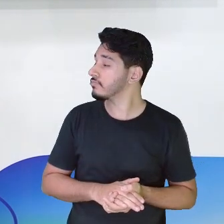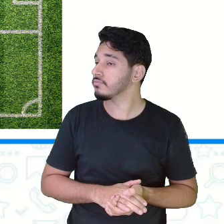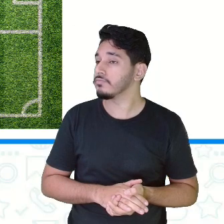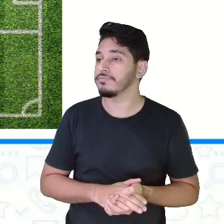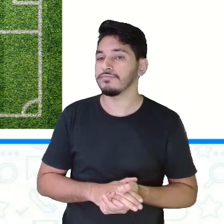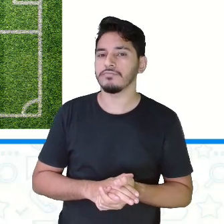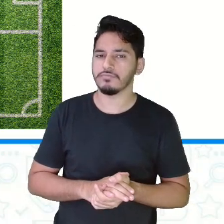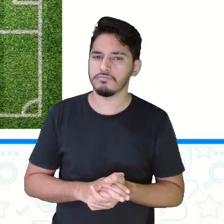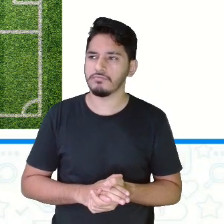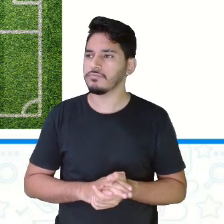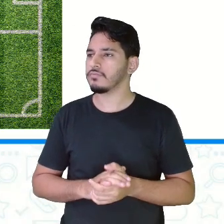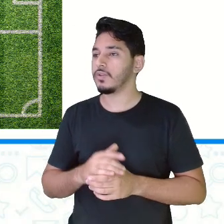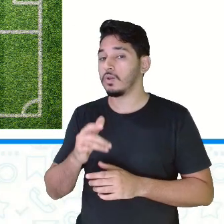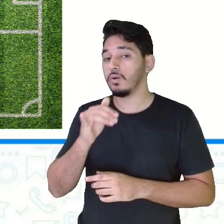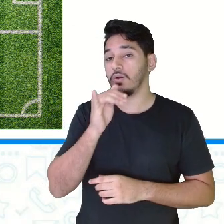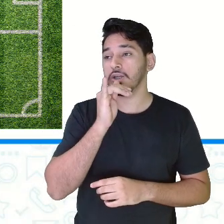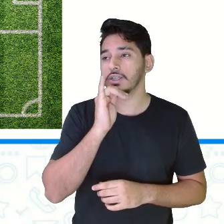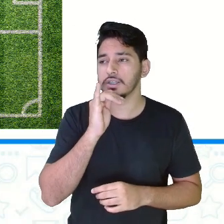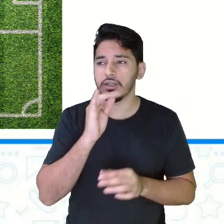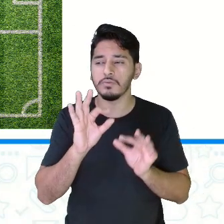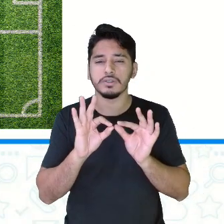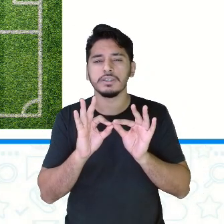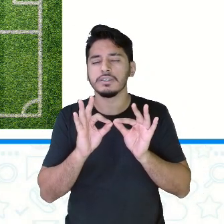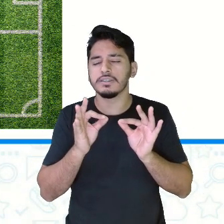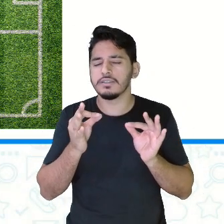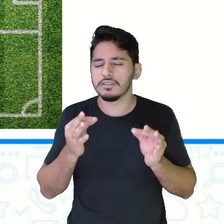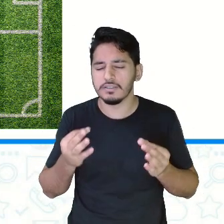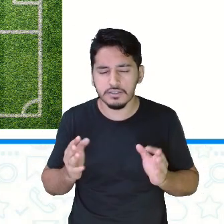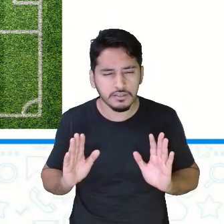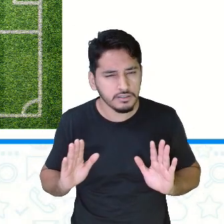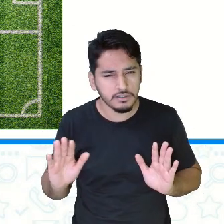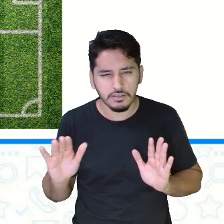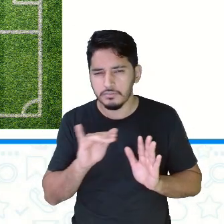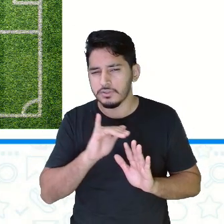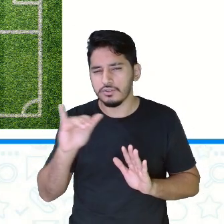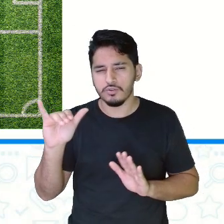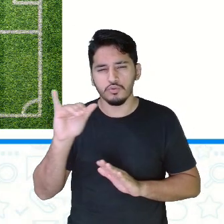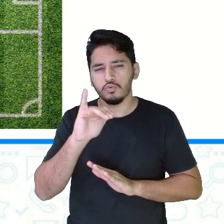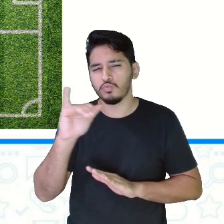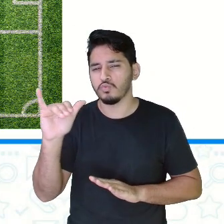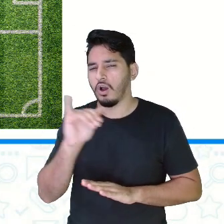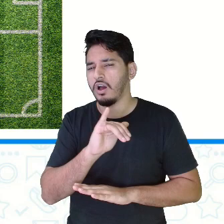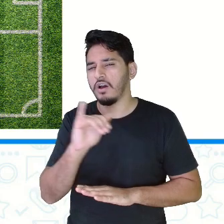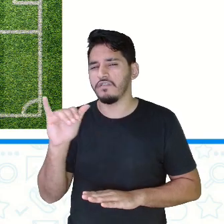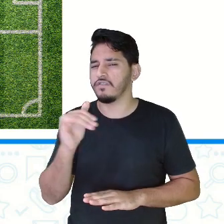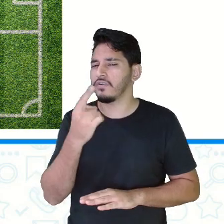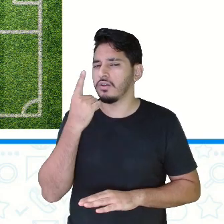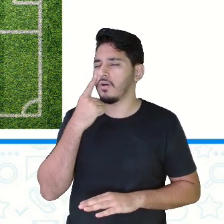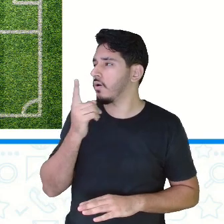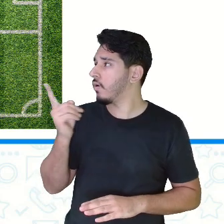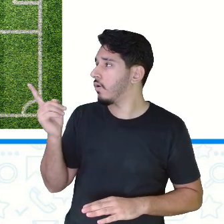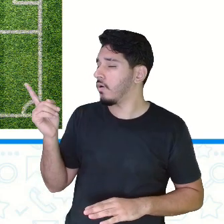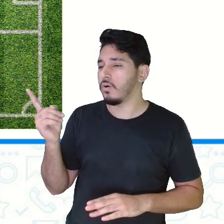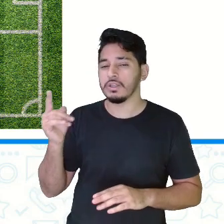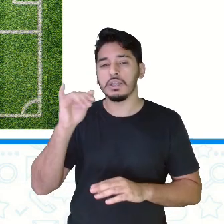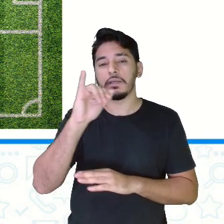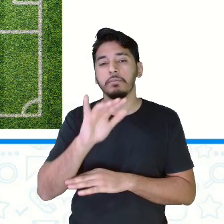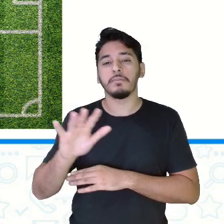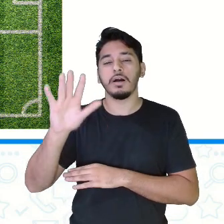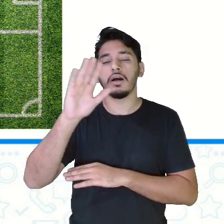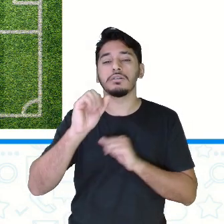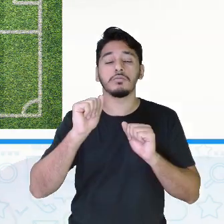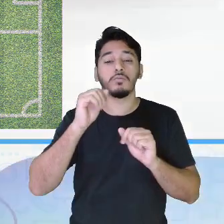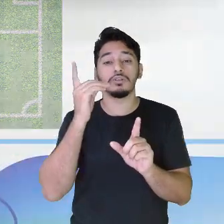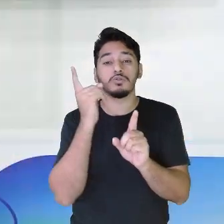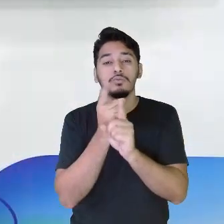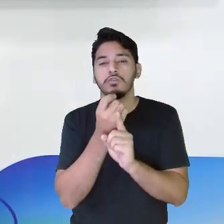Aqui eu tenho, ó, um exemplo simples demais de figura onde eu posso